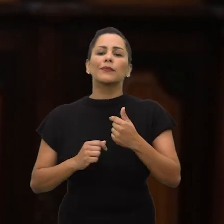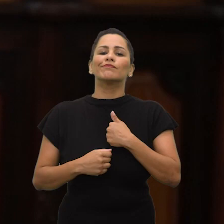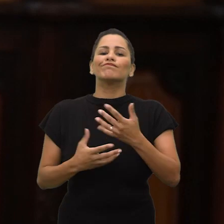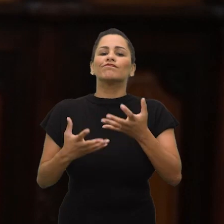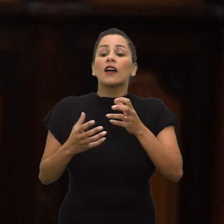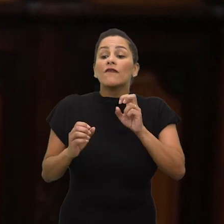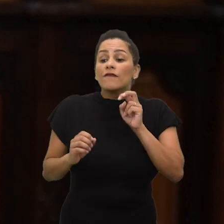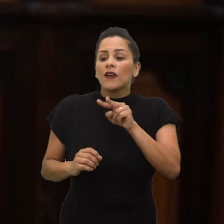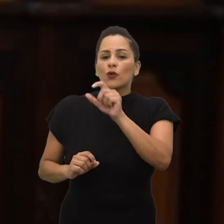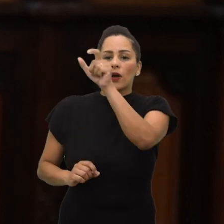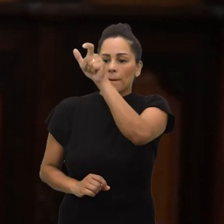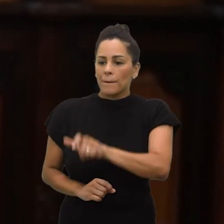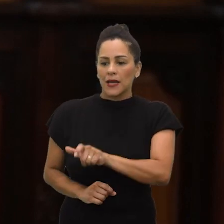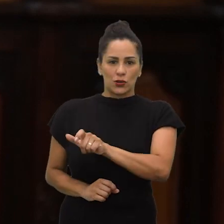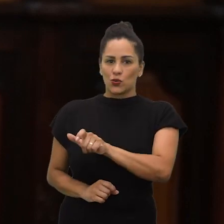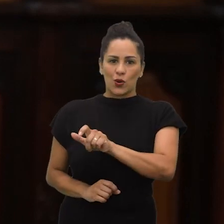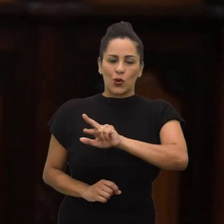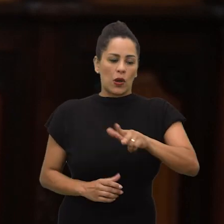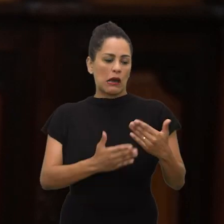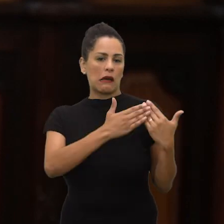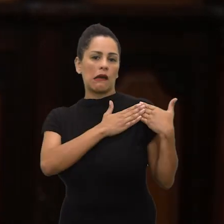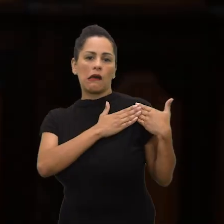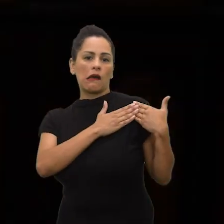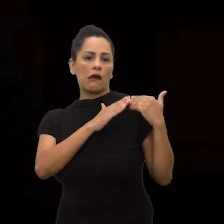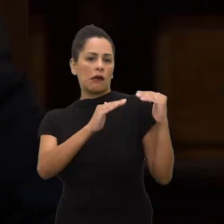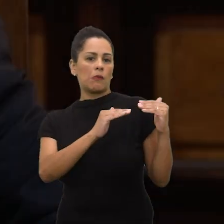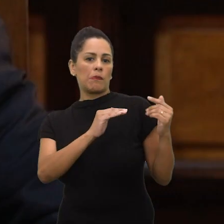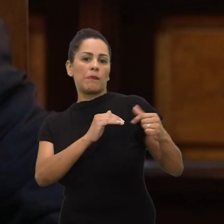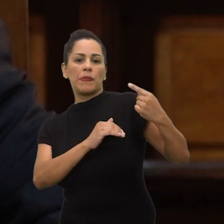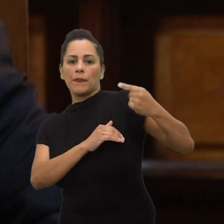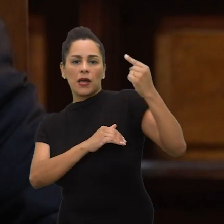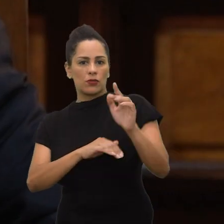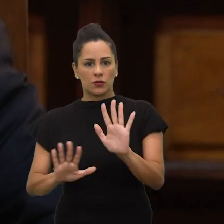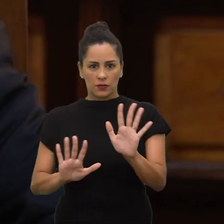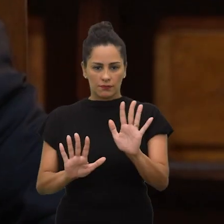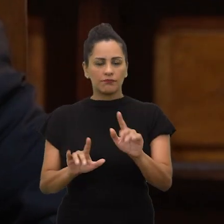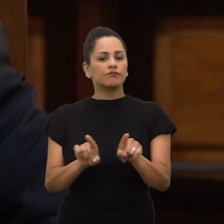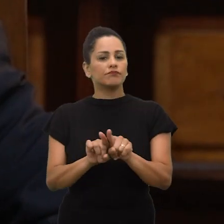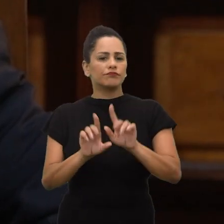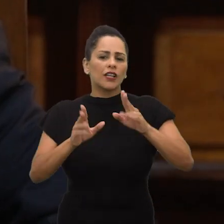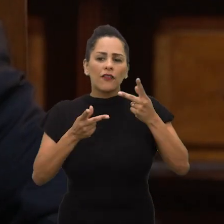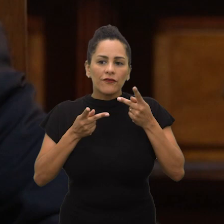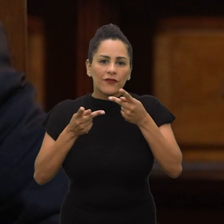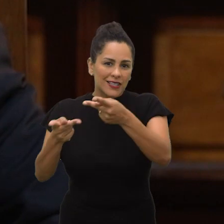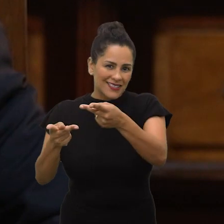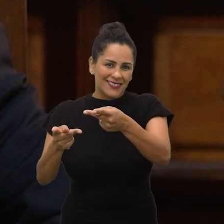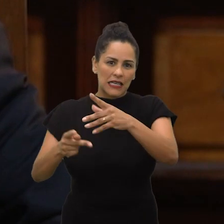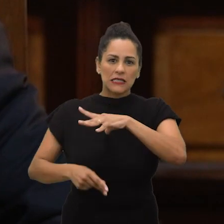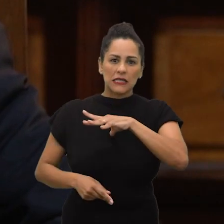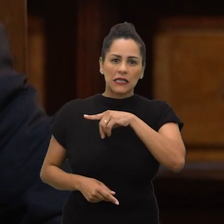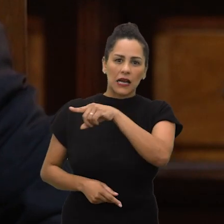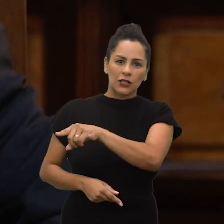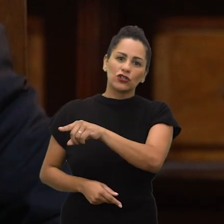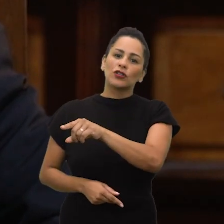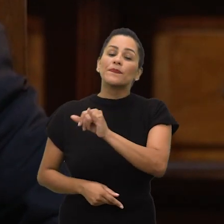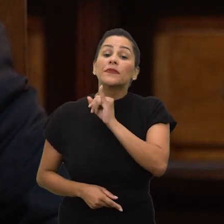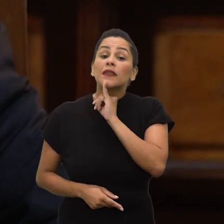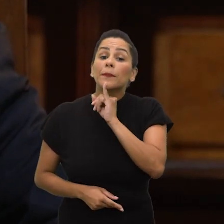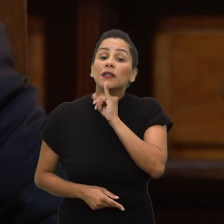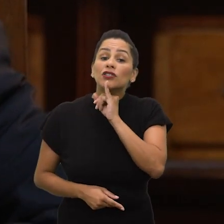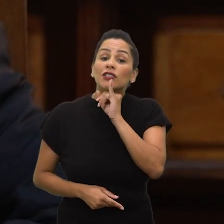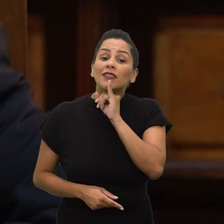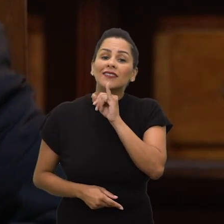procurei ver a pessoa e não o cargo um dia desse eu estive visitando uma cidade mas precisamente